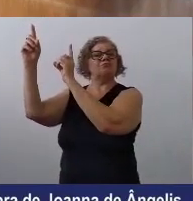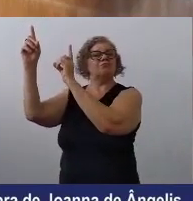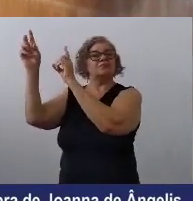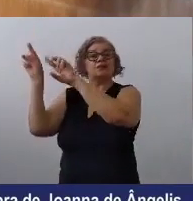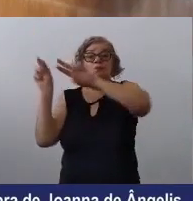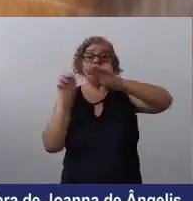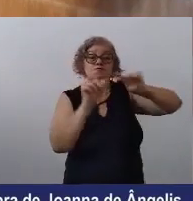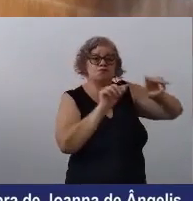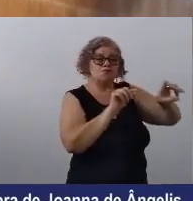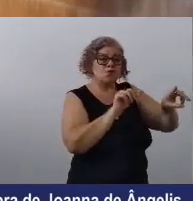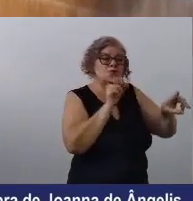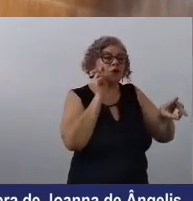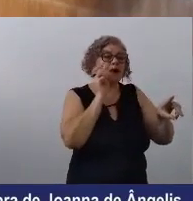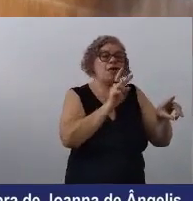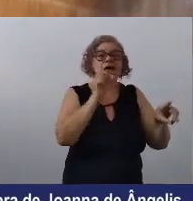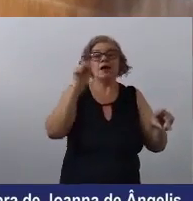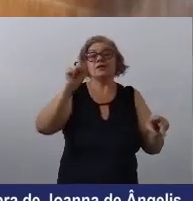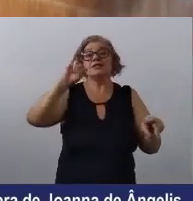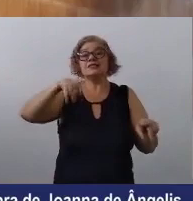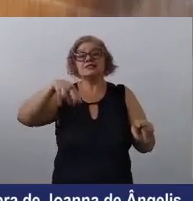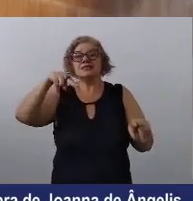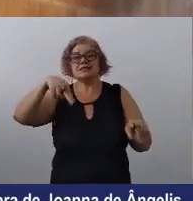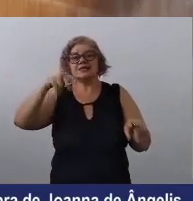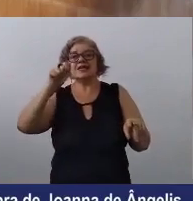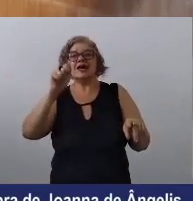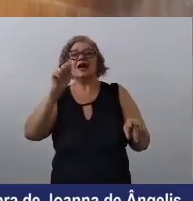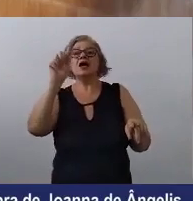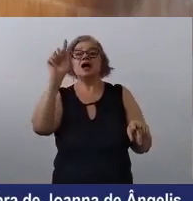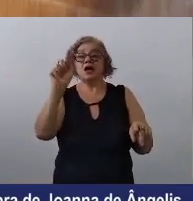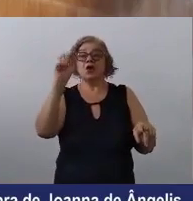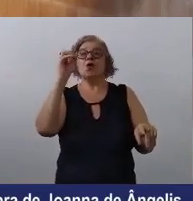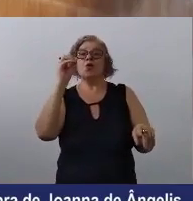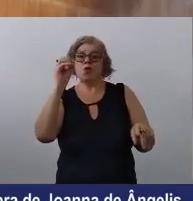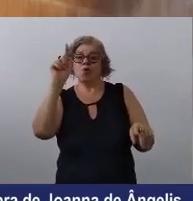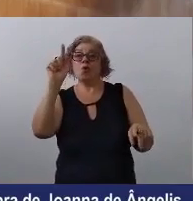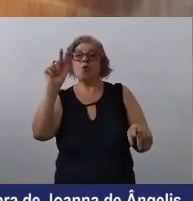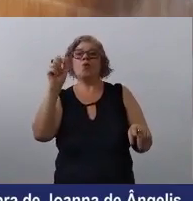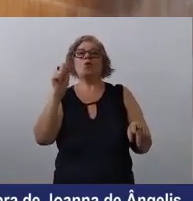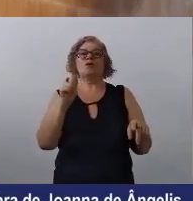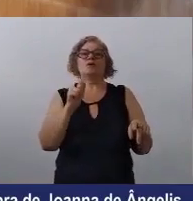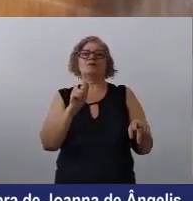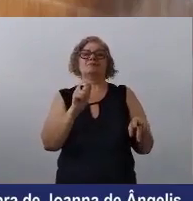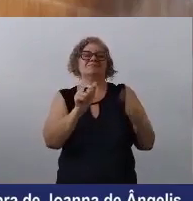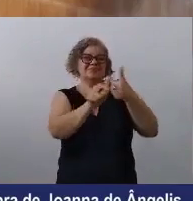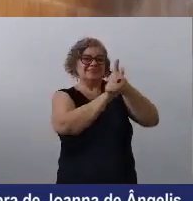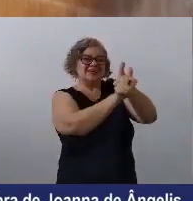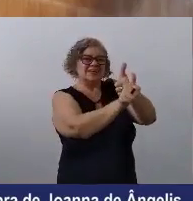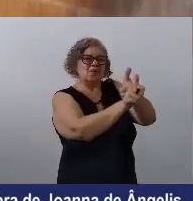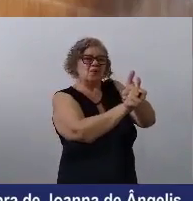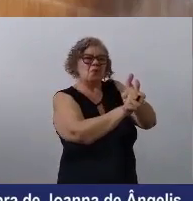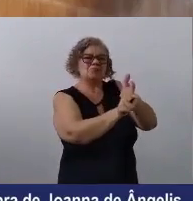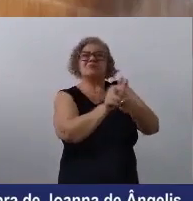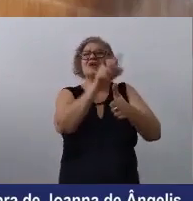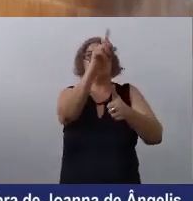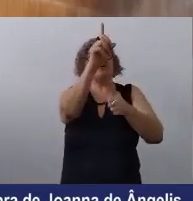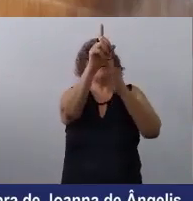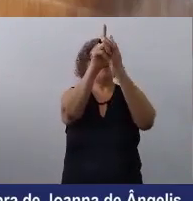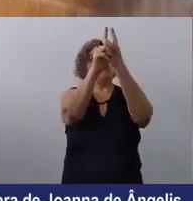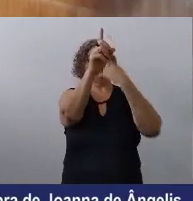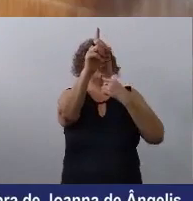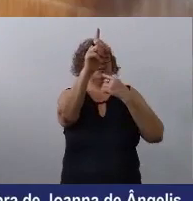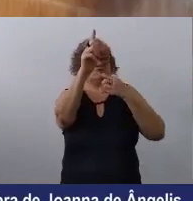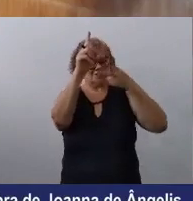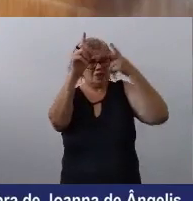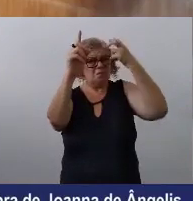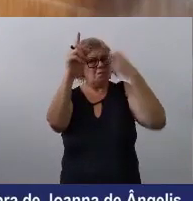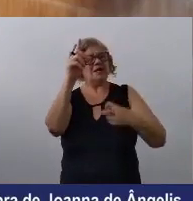um pouquinho desse Deus, desse Jeová. E se depara com um Deus que punia, que castigava, que não